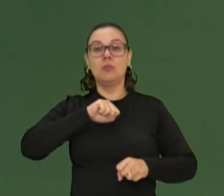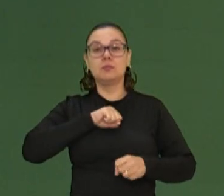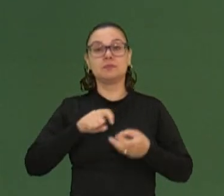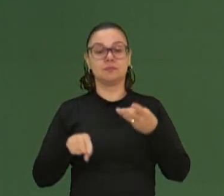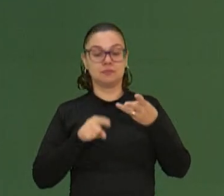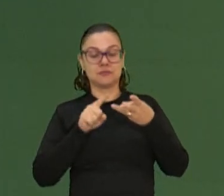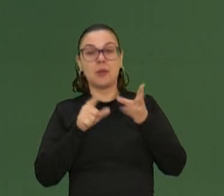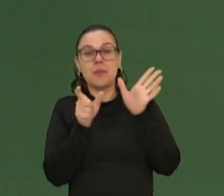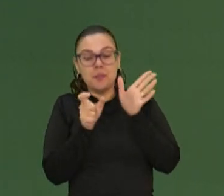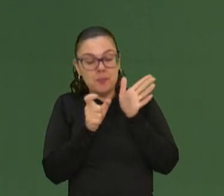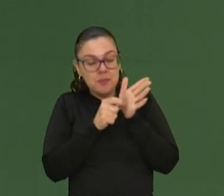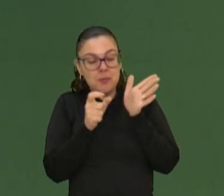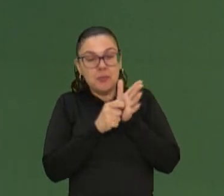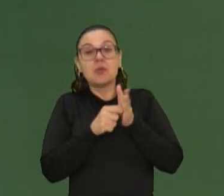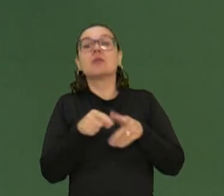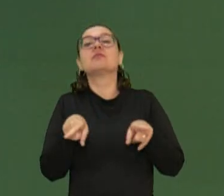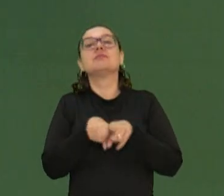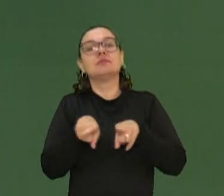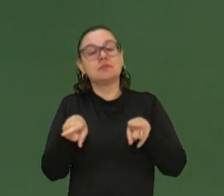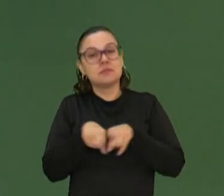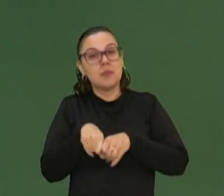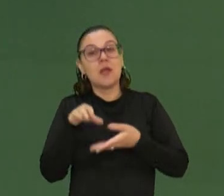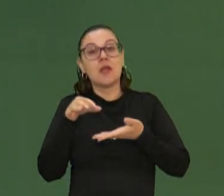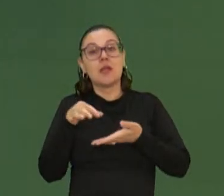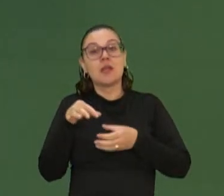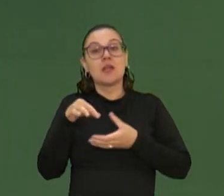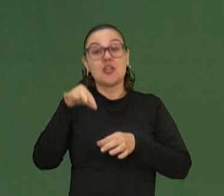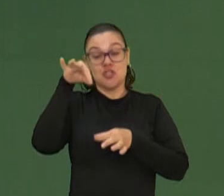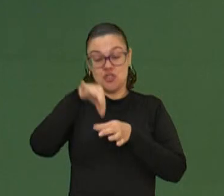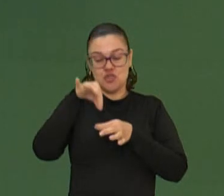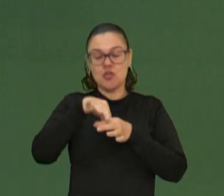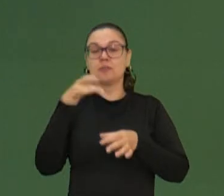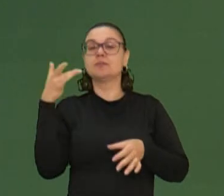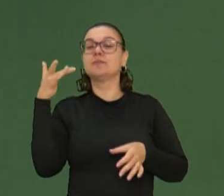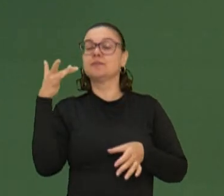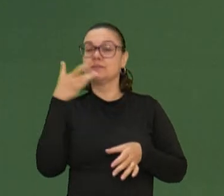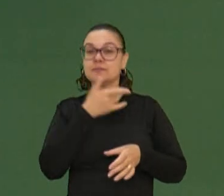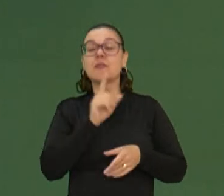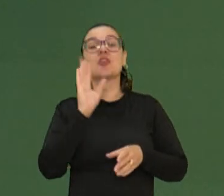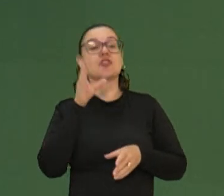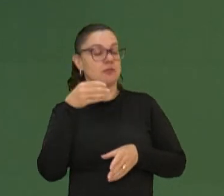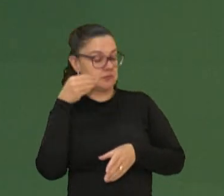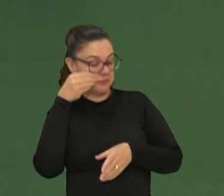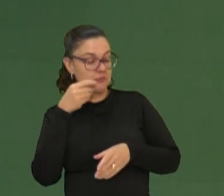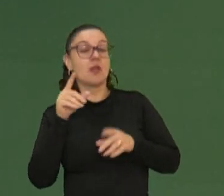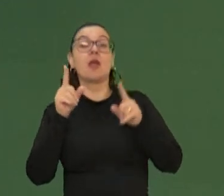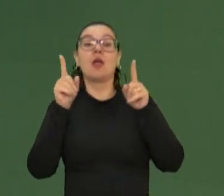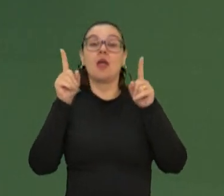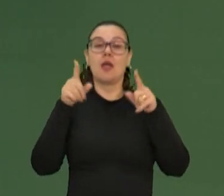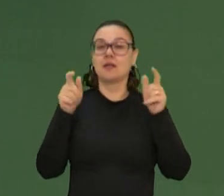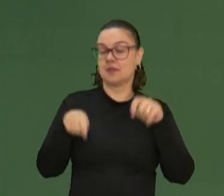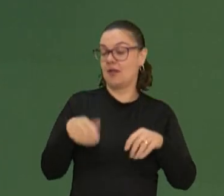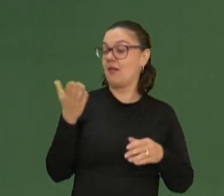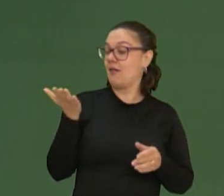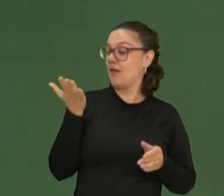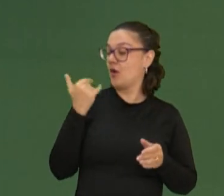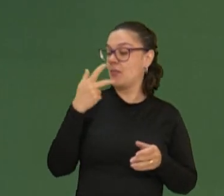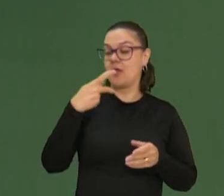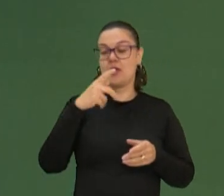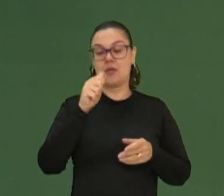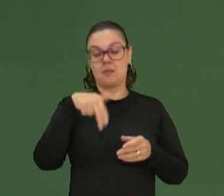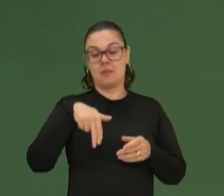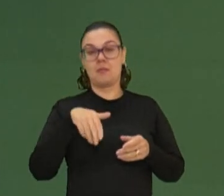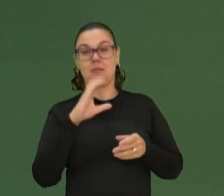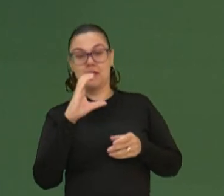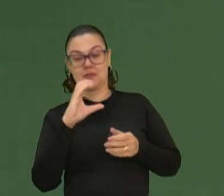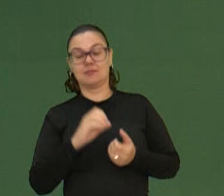picumã, pico-pico? Também um chá muito saboroso. Já experimentaram? Pois é, todas comestíveis, todas dentro desse grupo aí